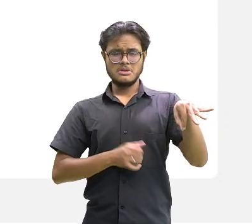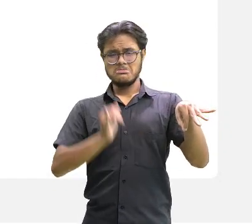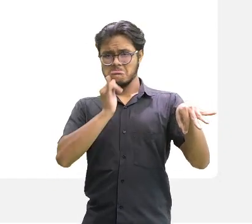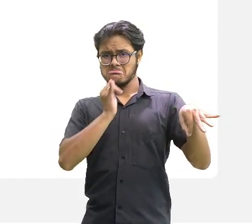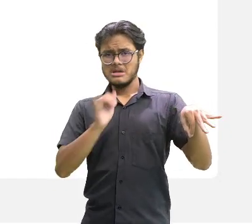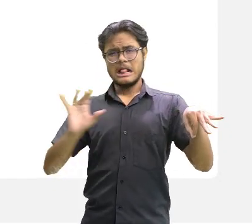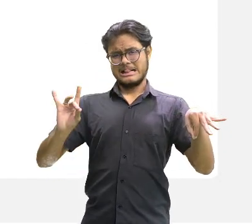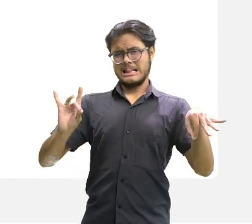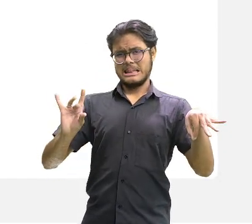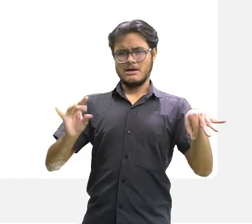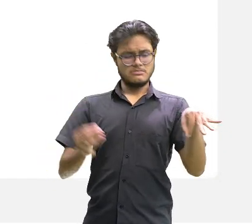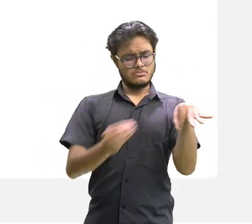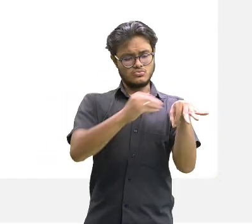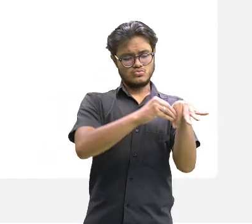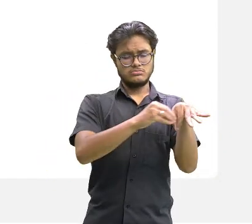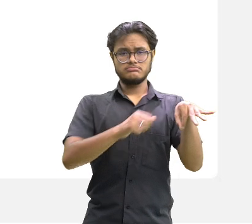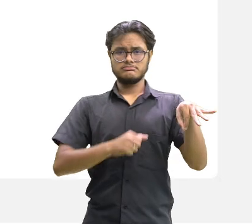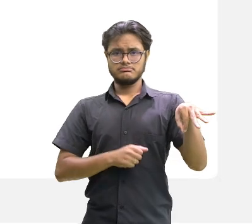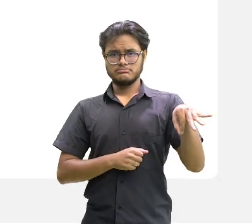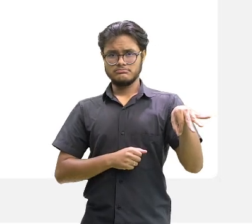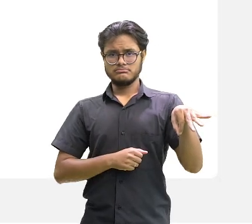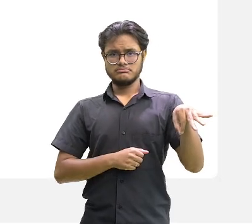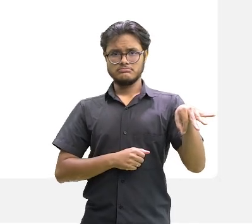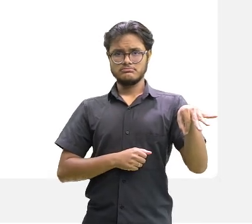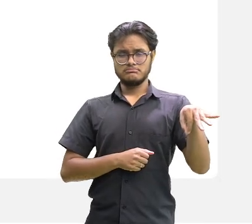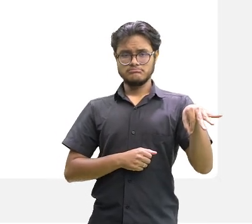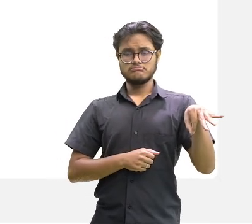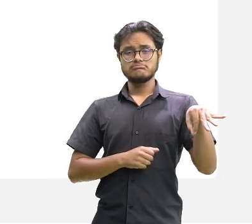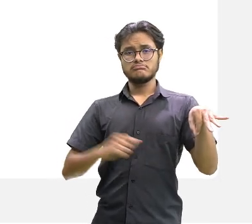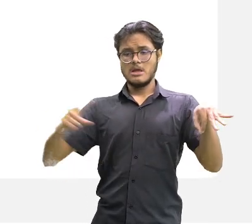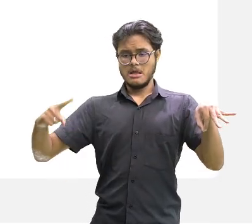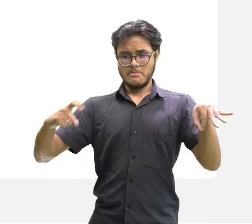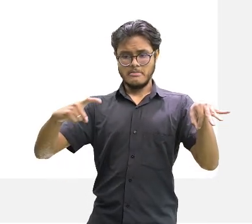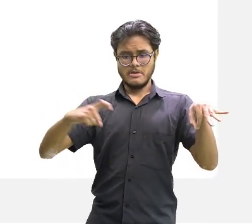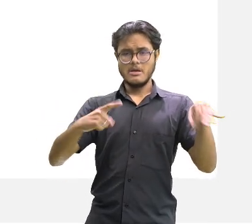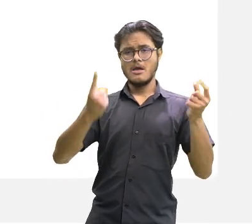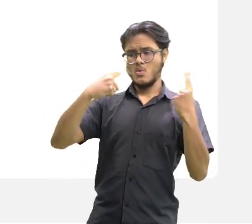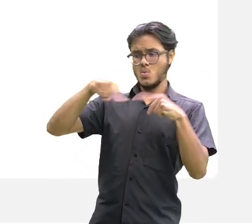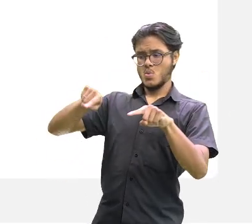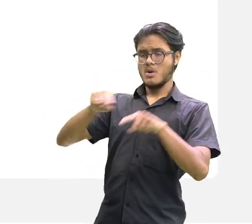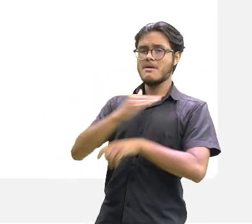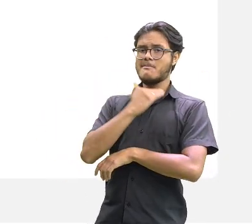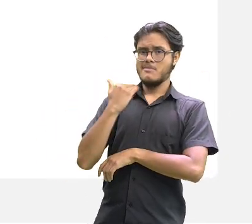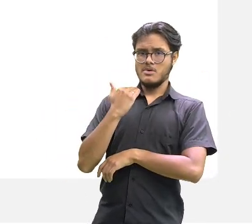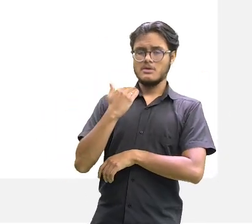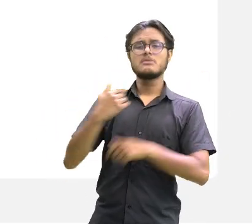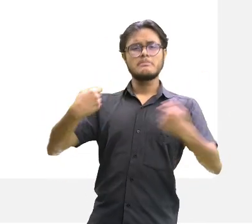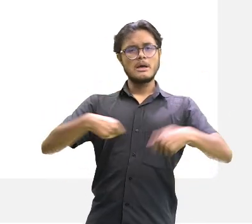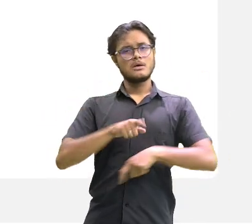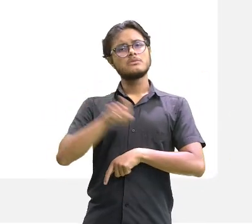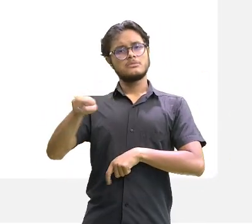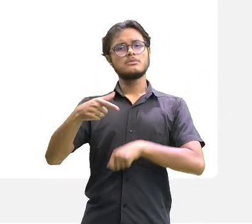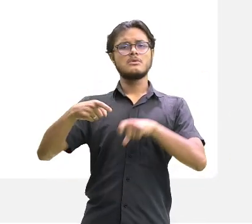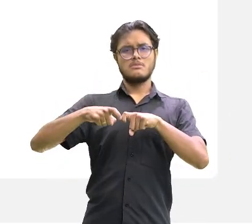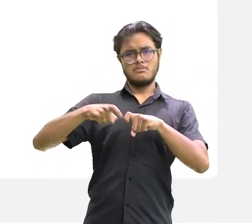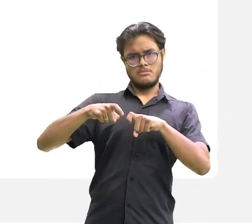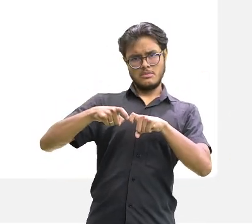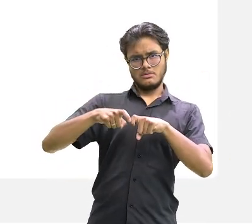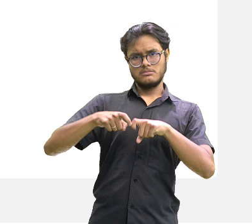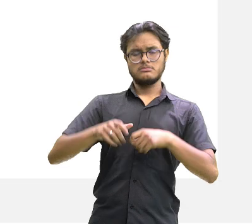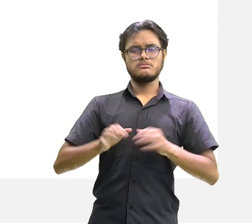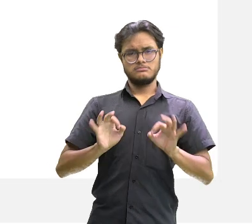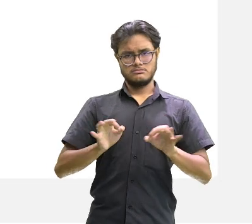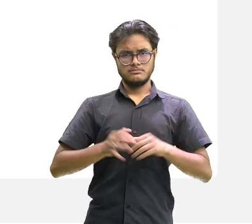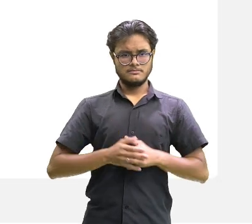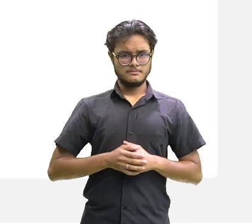látex combinada com gel de espermicida. Isso. É preciso consulta médica para verificação do tamanho a ser